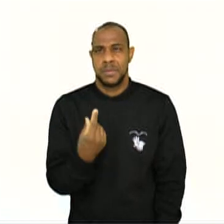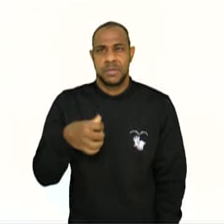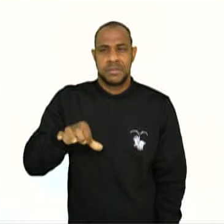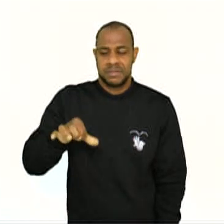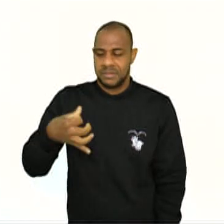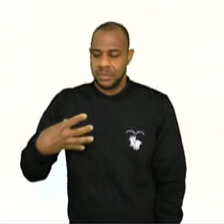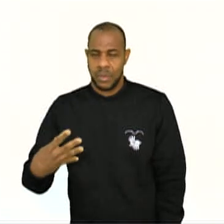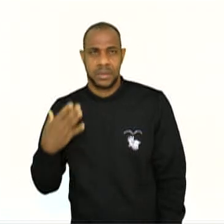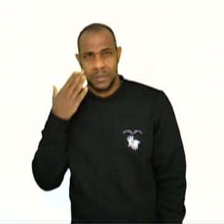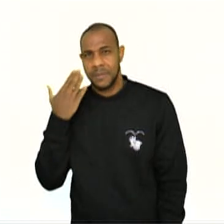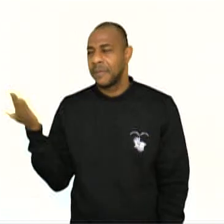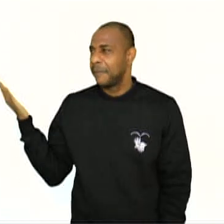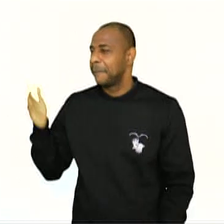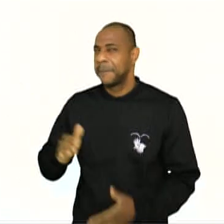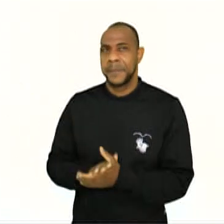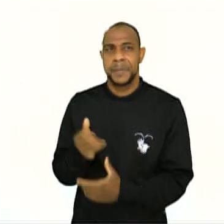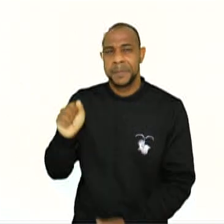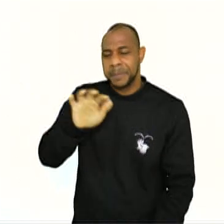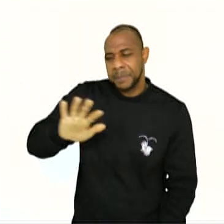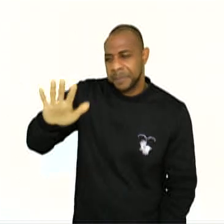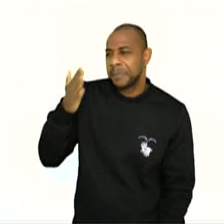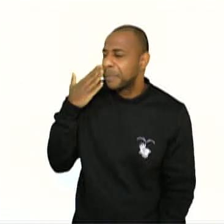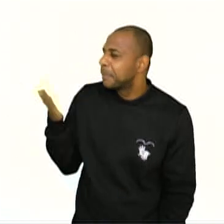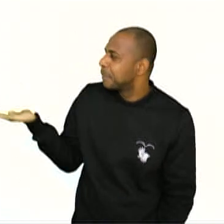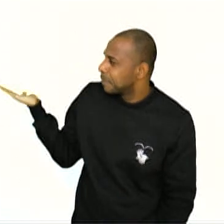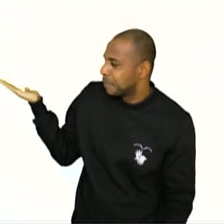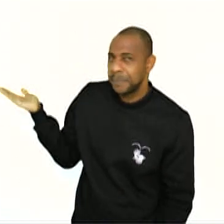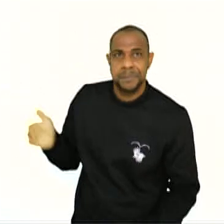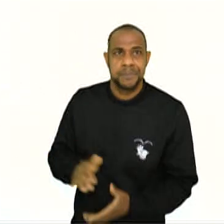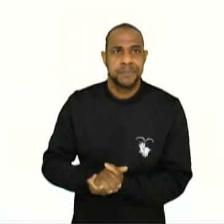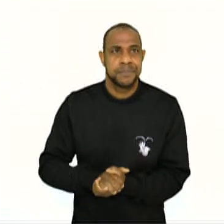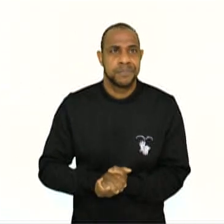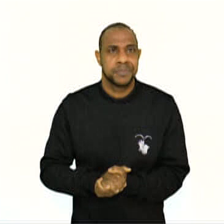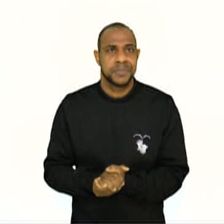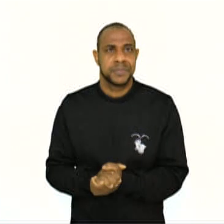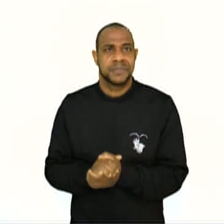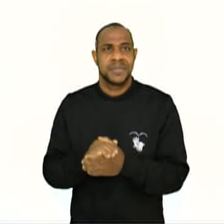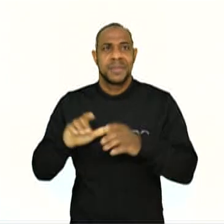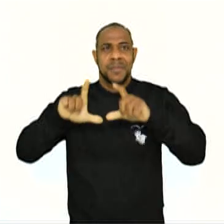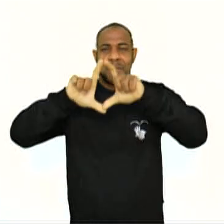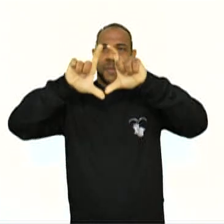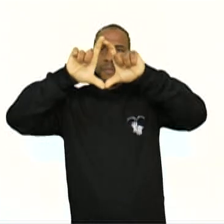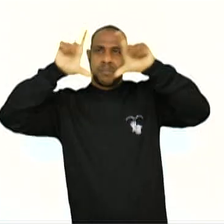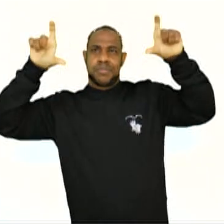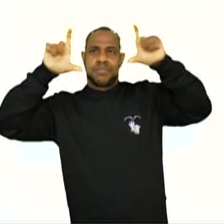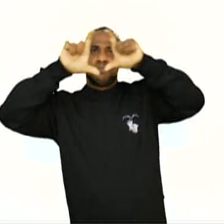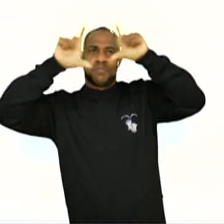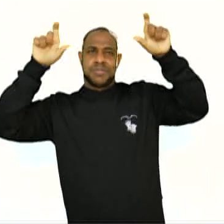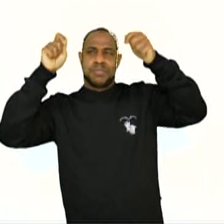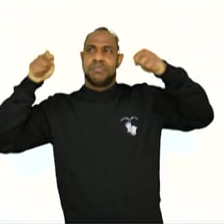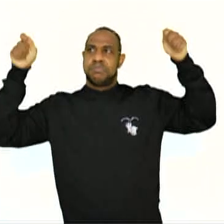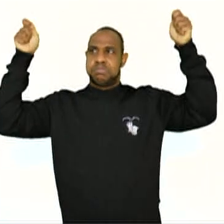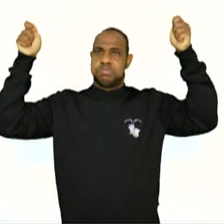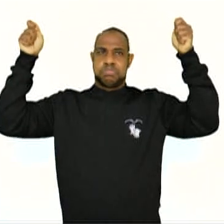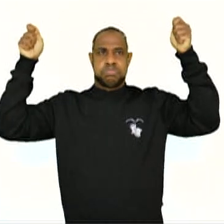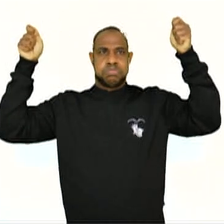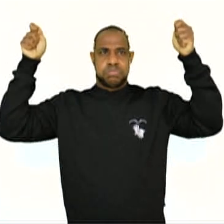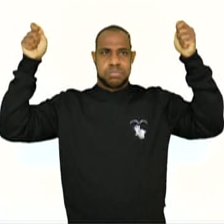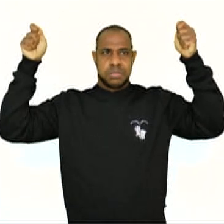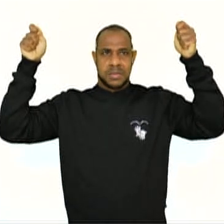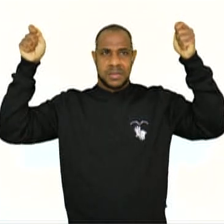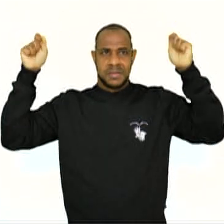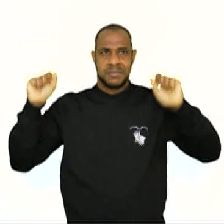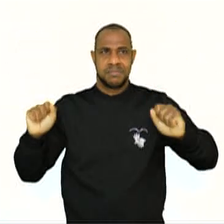lá. O professor colocou uma fotografia aí de um povo segurando um cartaz, é um cartaz grande, lá Unidos Venceremos, e comemora